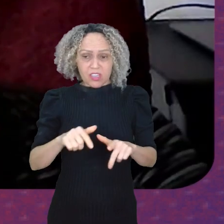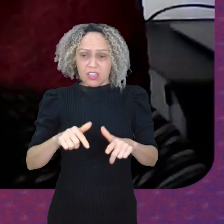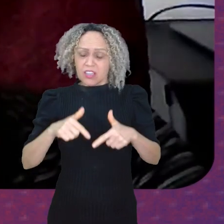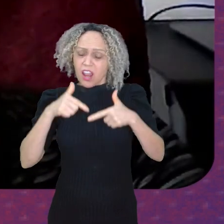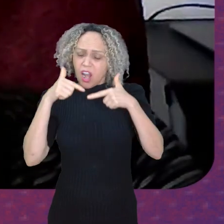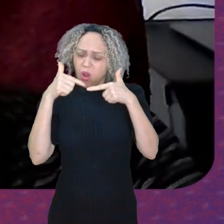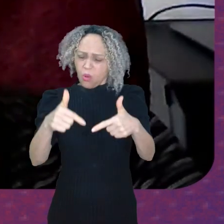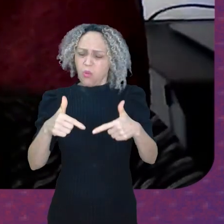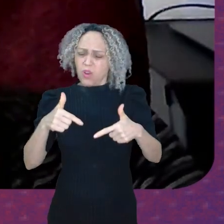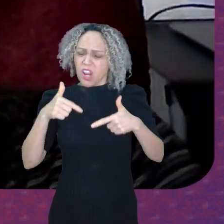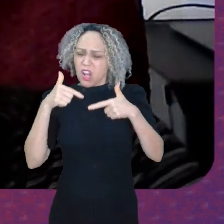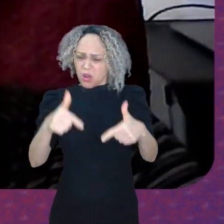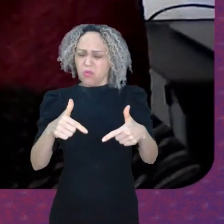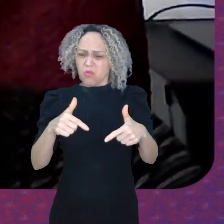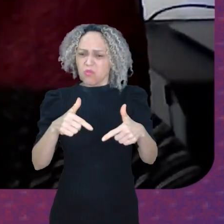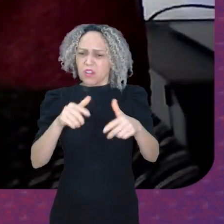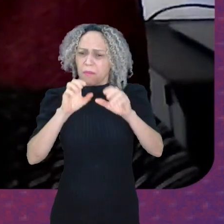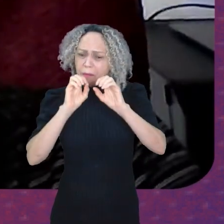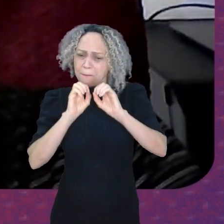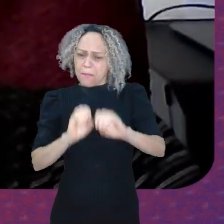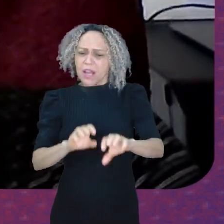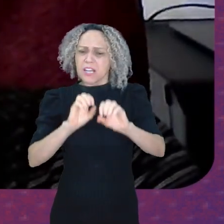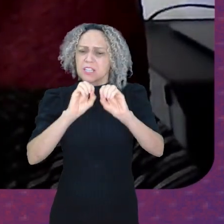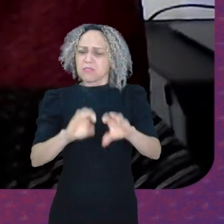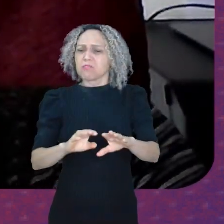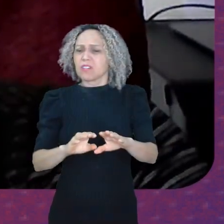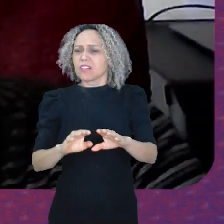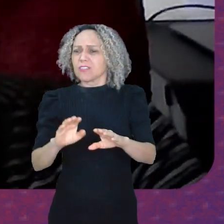maneira universal, para todos.